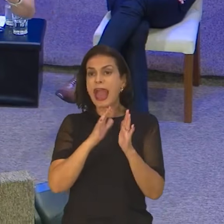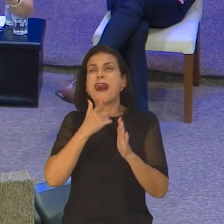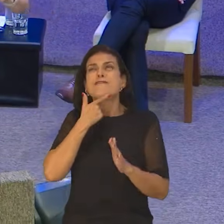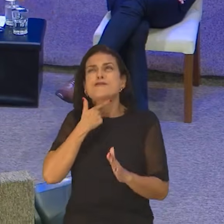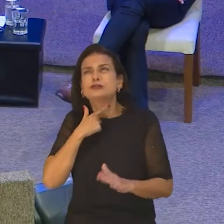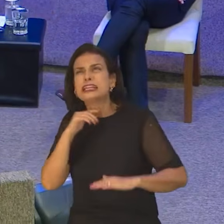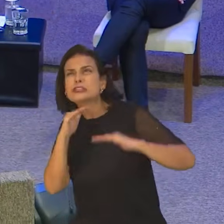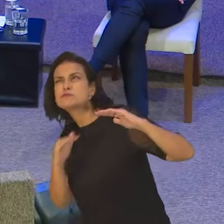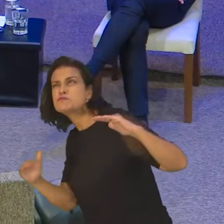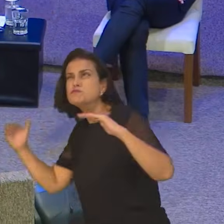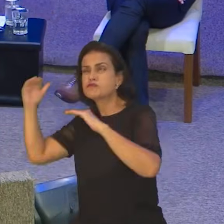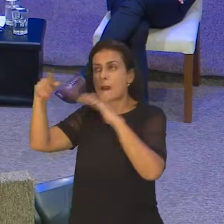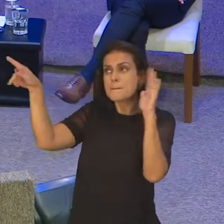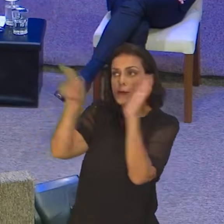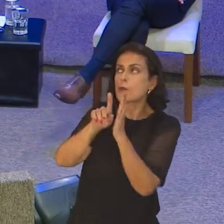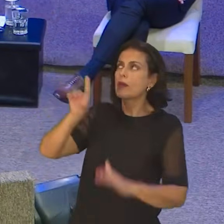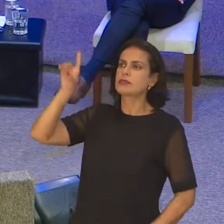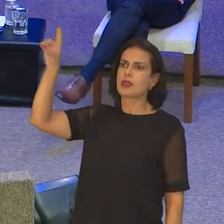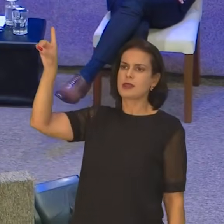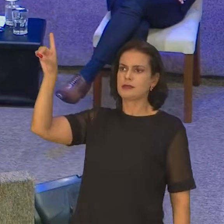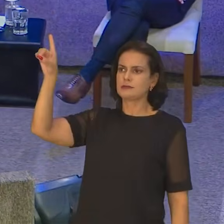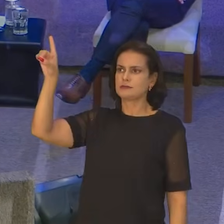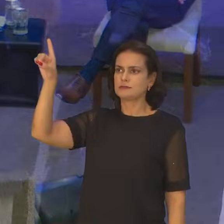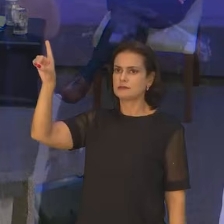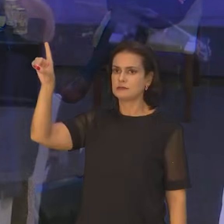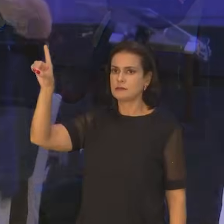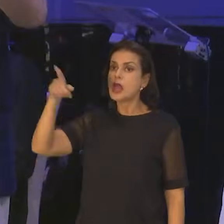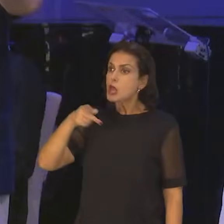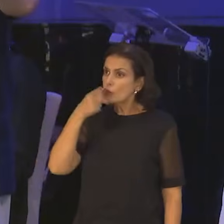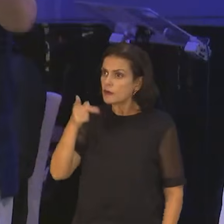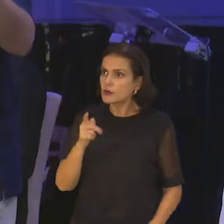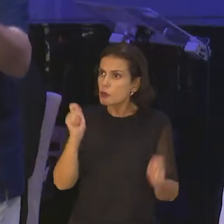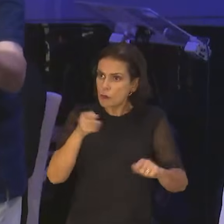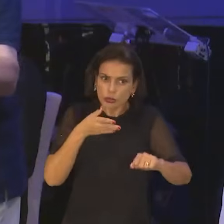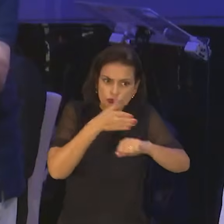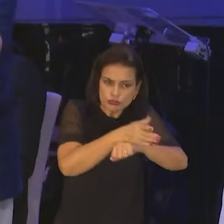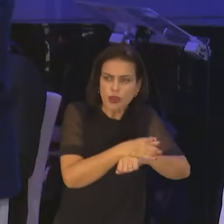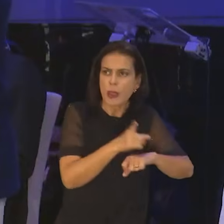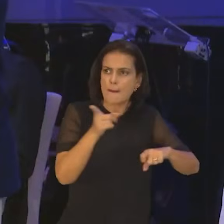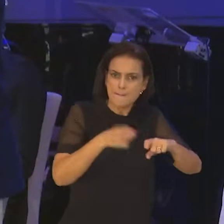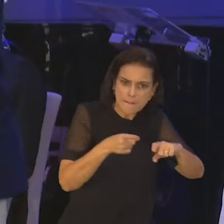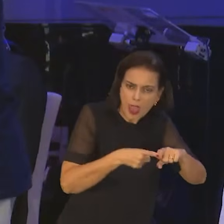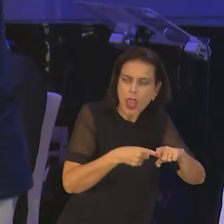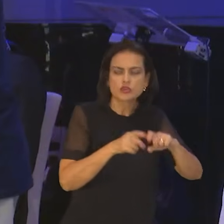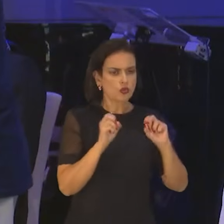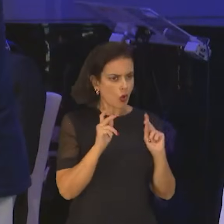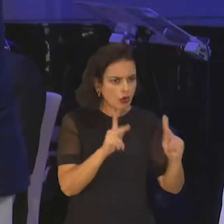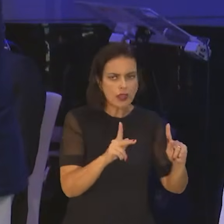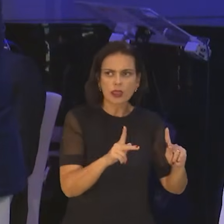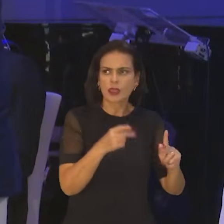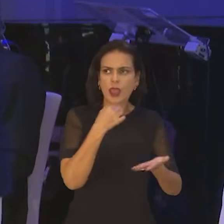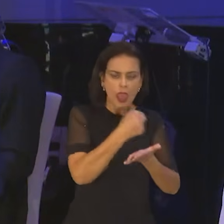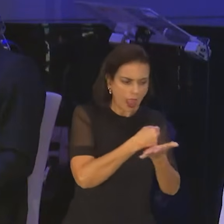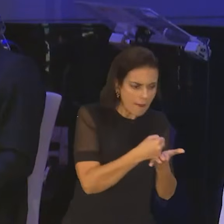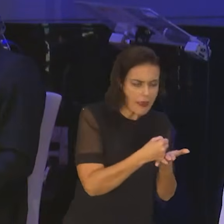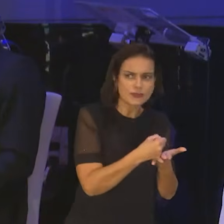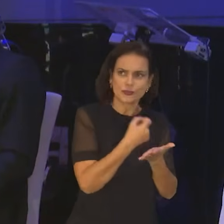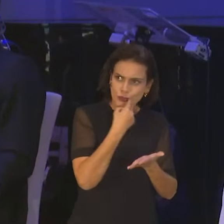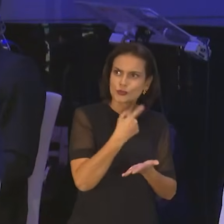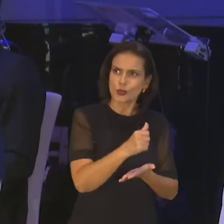eu não disse isso. Sentiu mal? Vai para o médico, vai para o hospital, o médico vai citar remédio e toma o